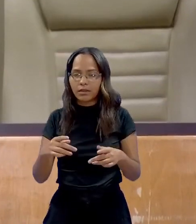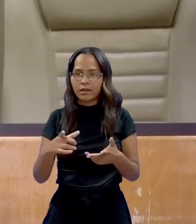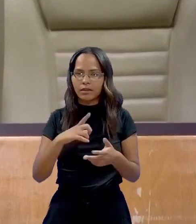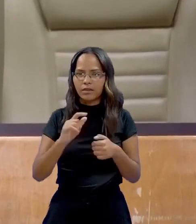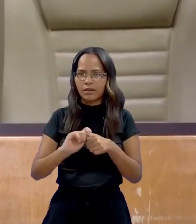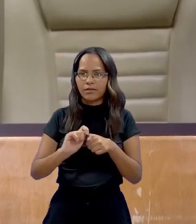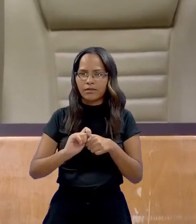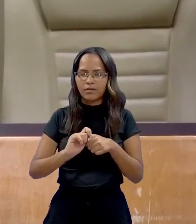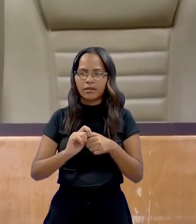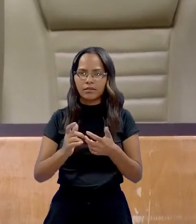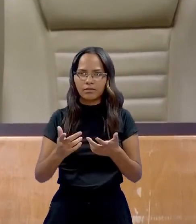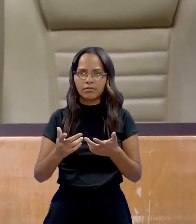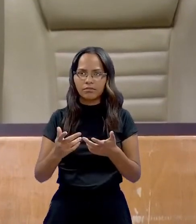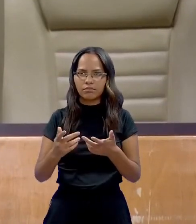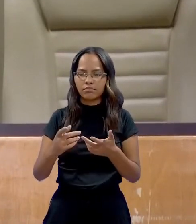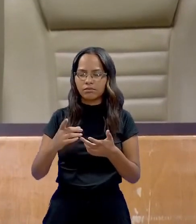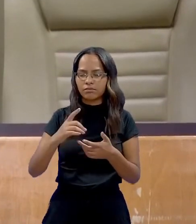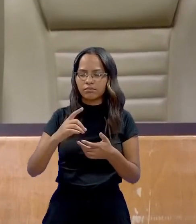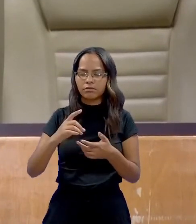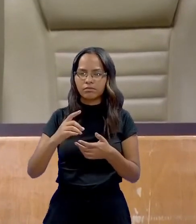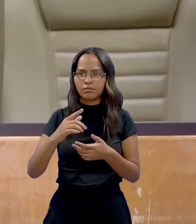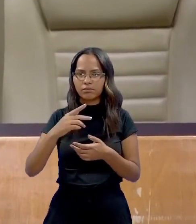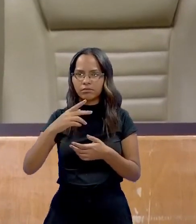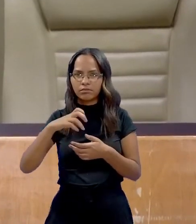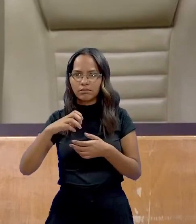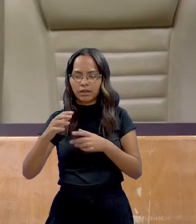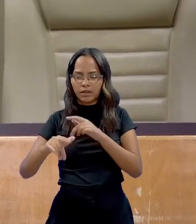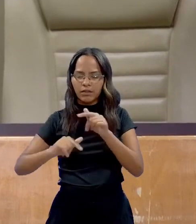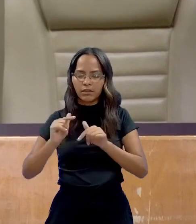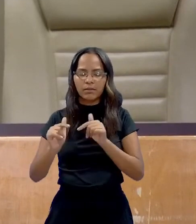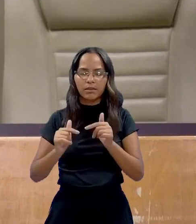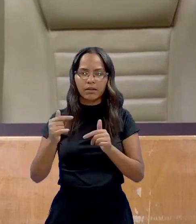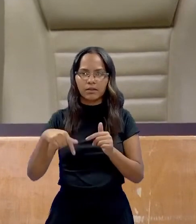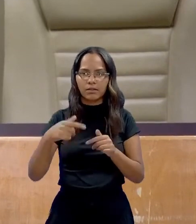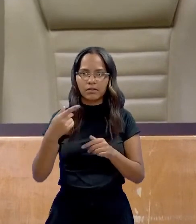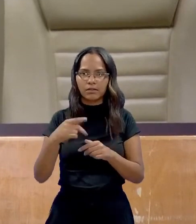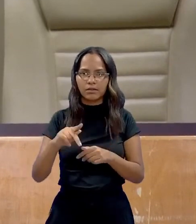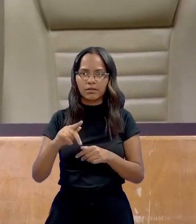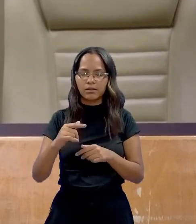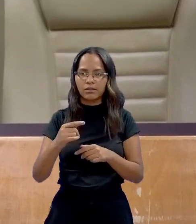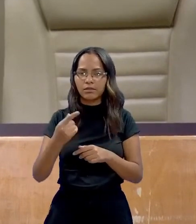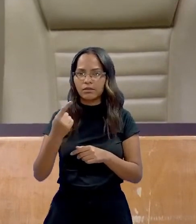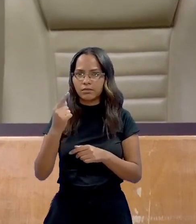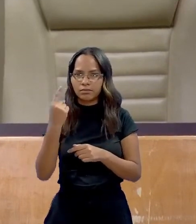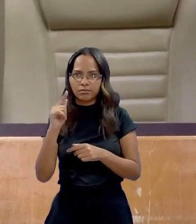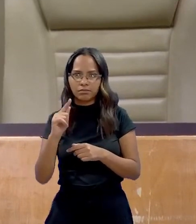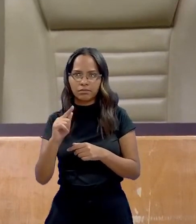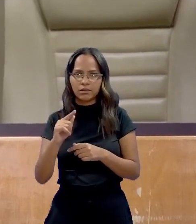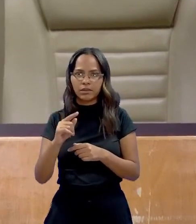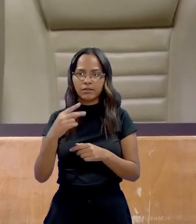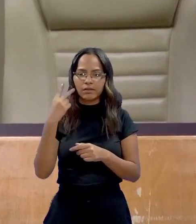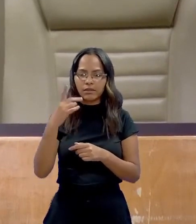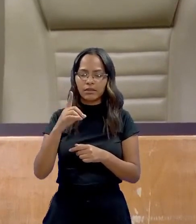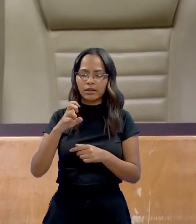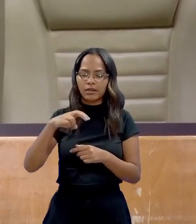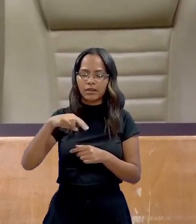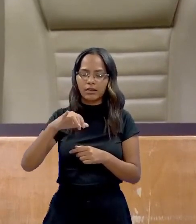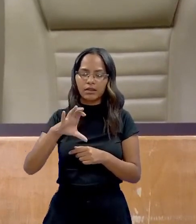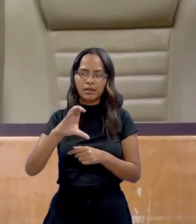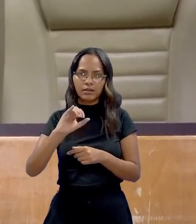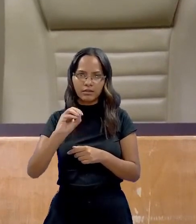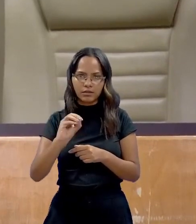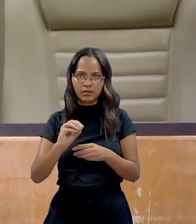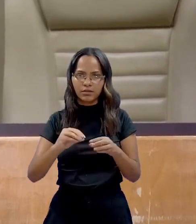do desempenho de suas funções no município de Goiânia e da outras providências. Vereador Denis Trindade, requerimentos endereçados sem infra